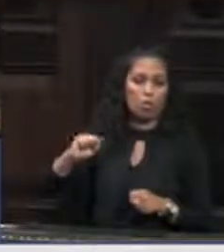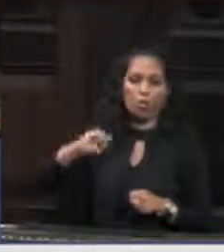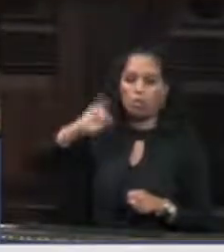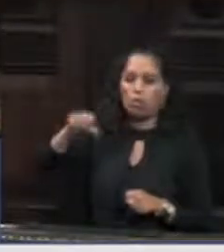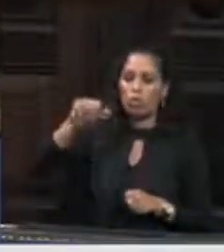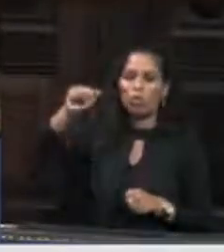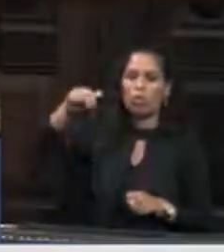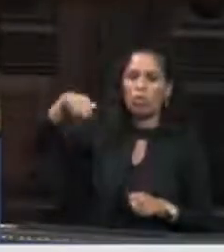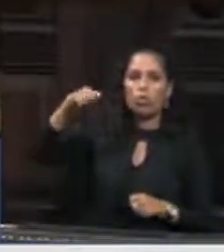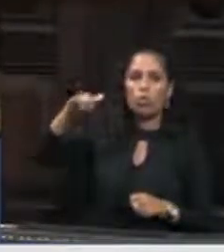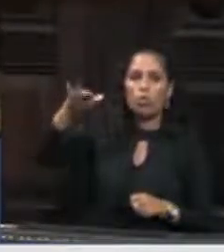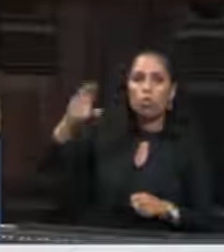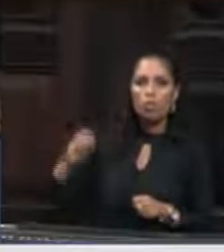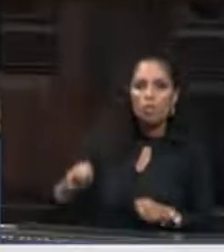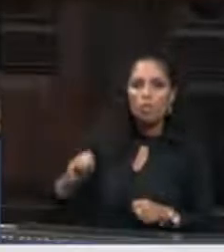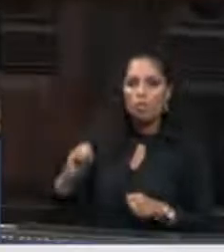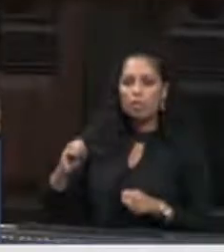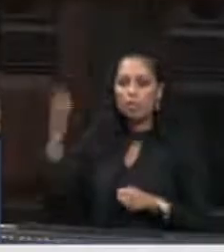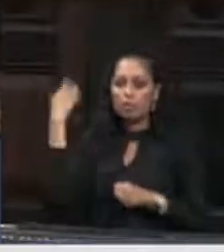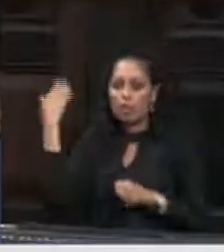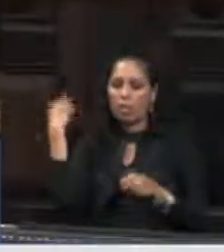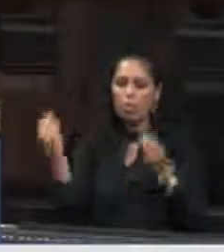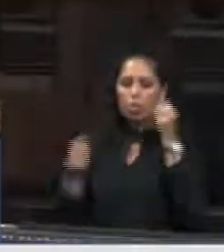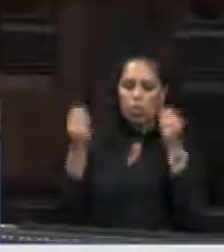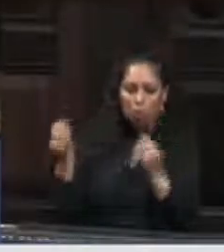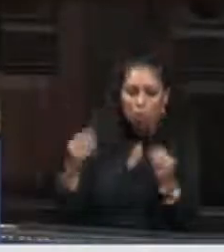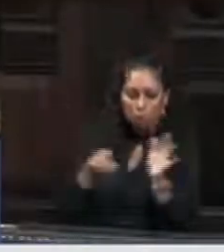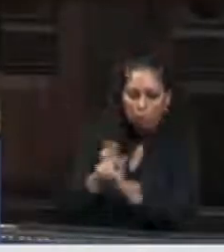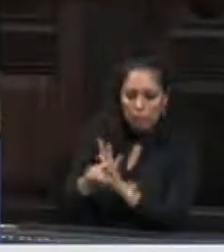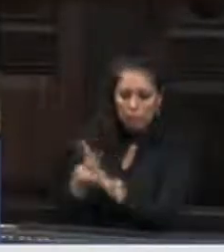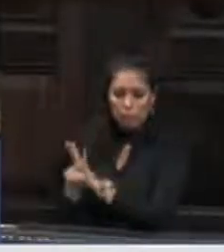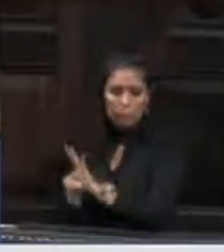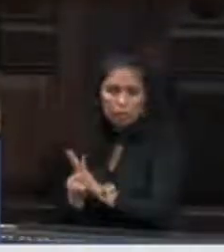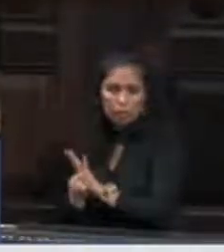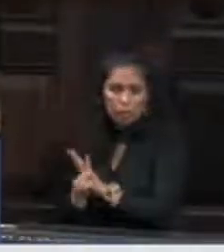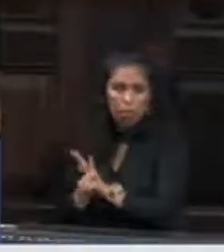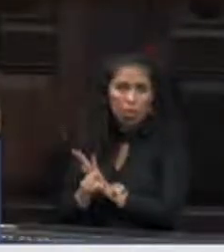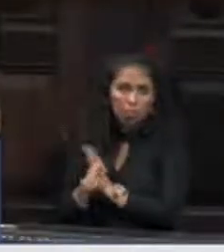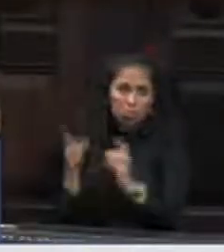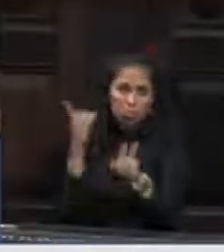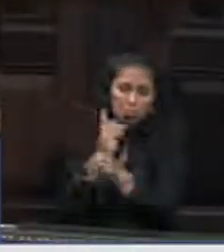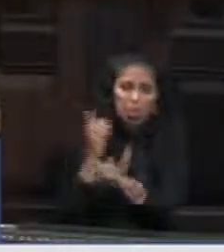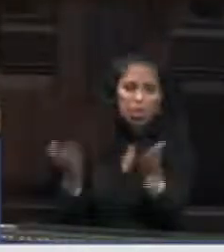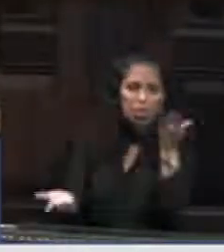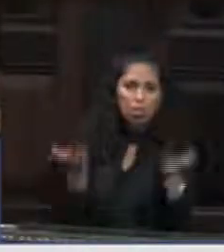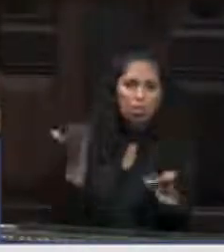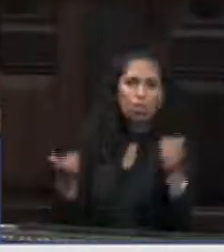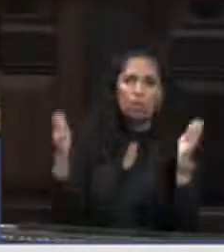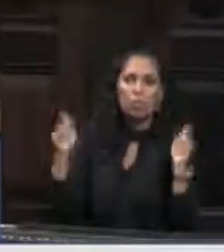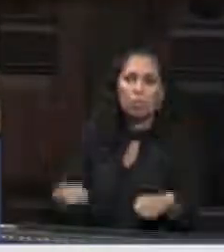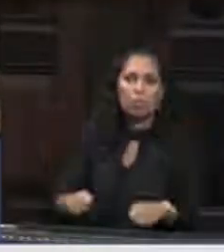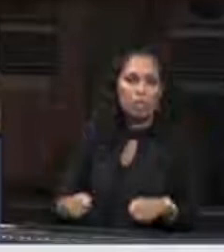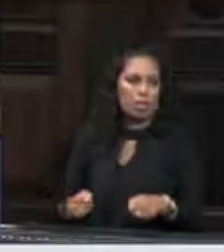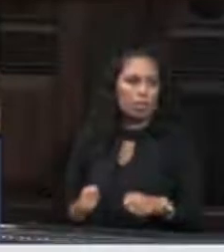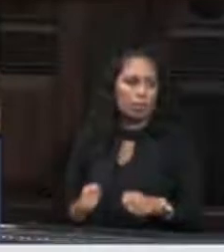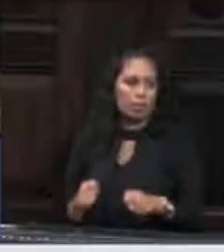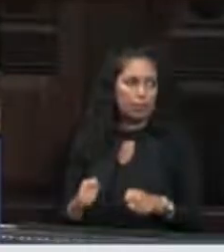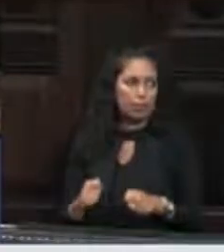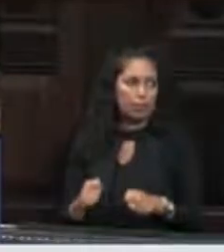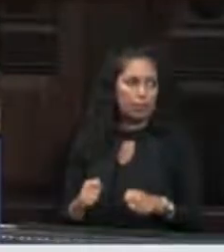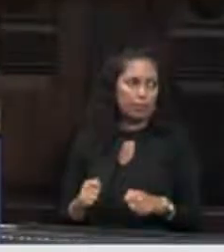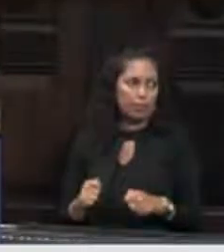Portanto, havia alternativas e há alternativas, e é neste caminho que a gente tem que trilhar, para que o governador mandasse para cá uma